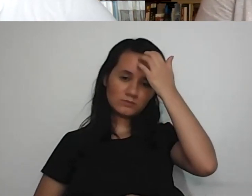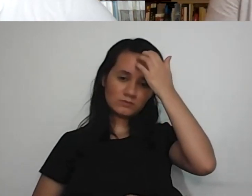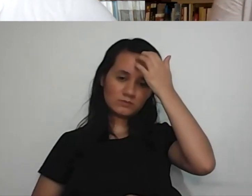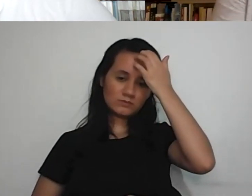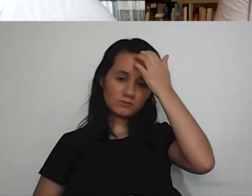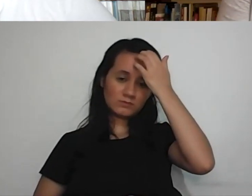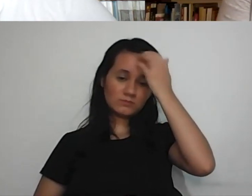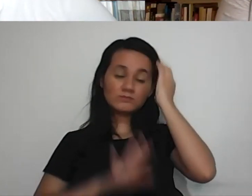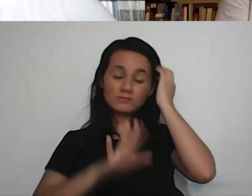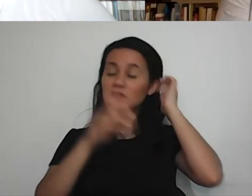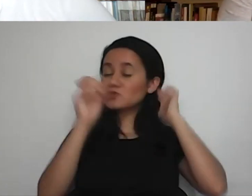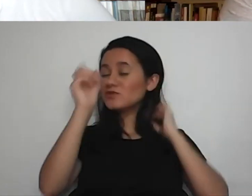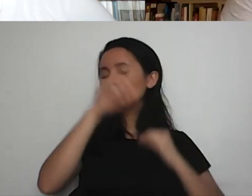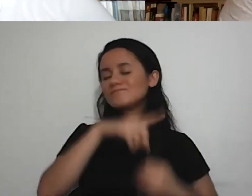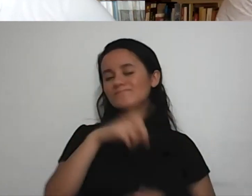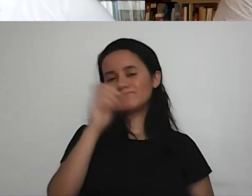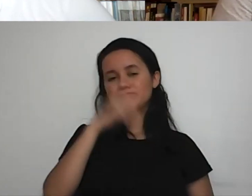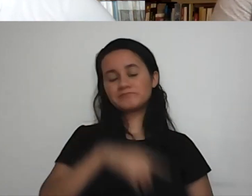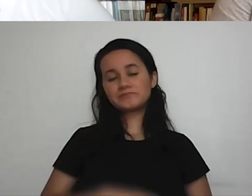Mas é Aqui difícil.